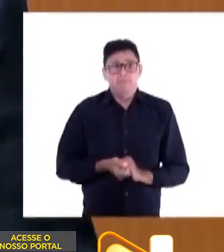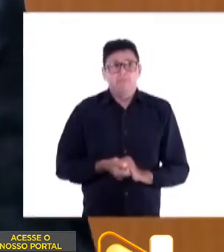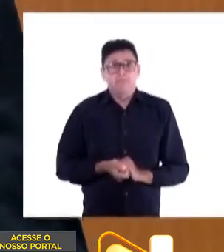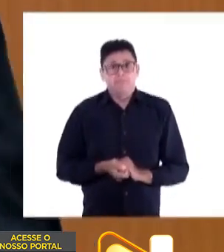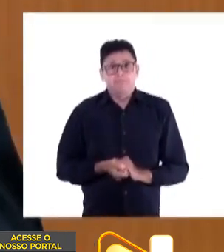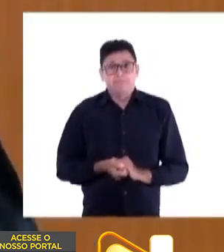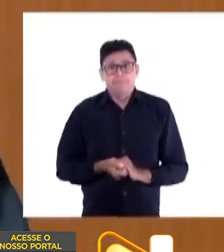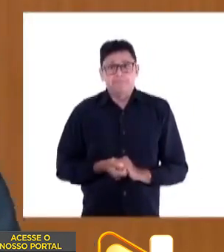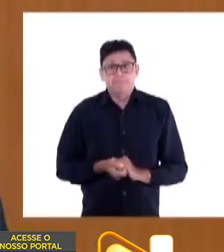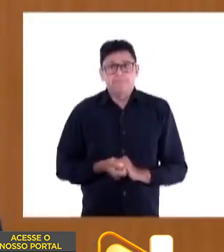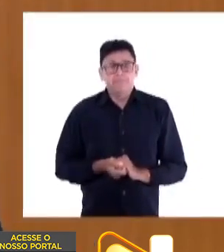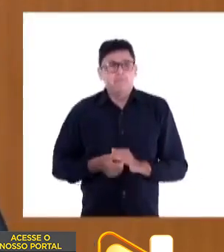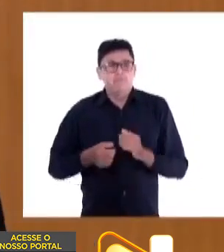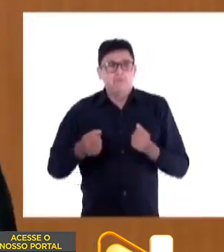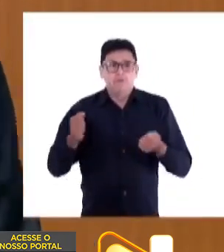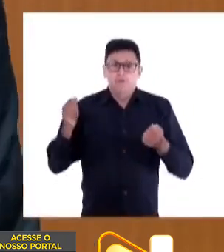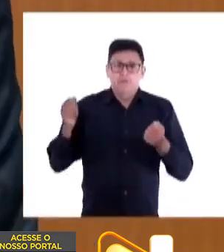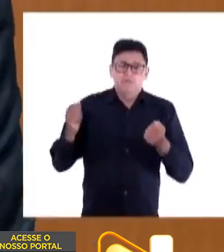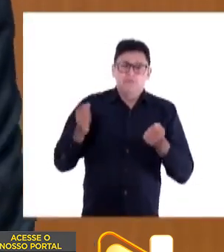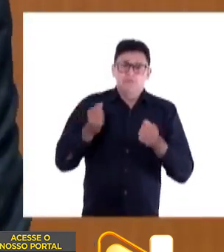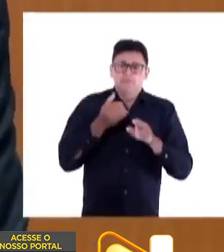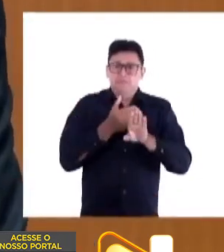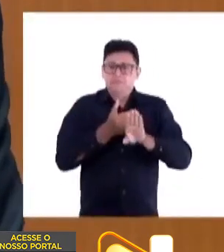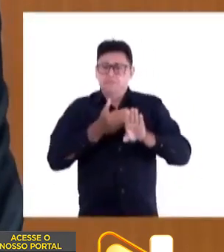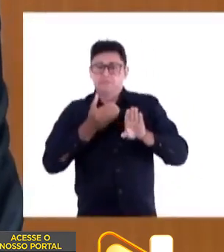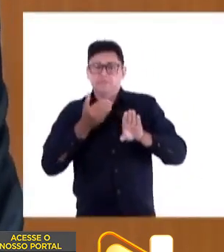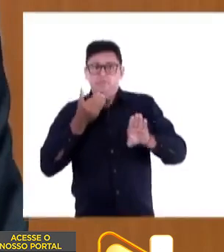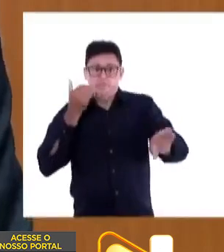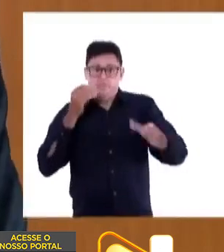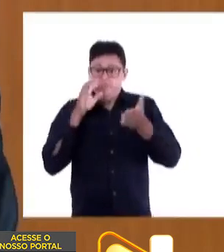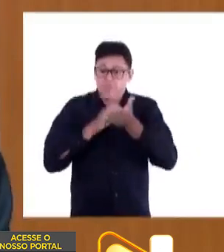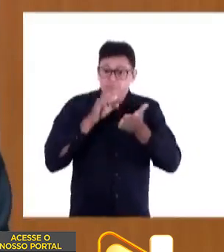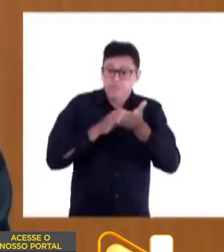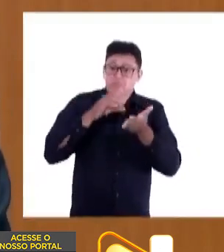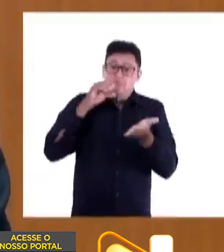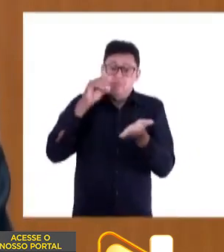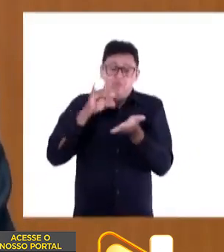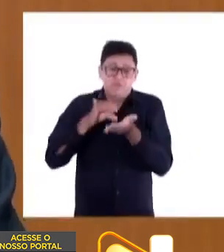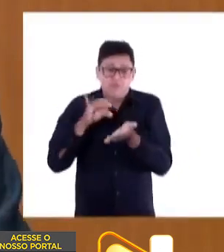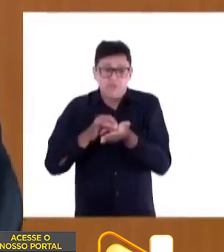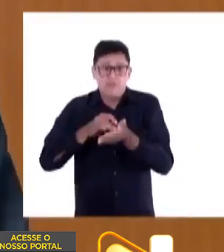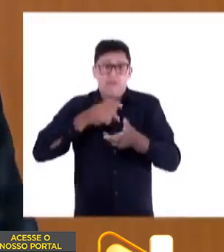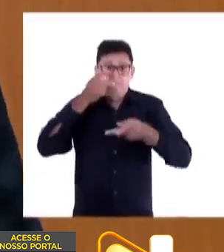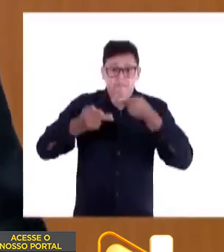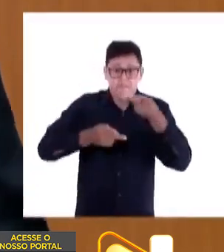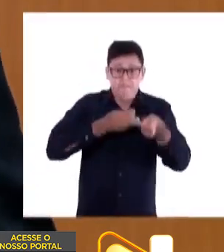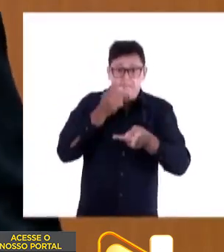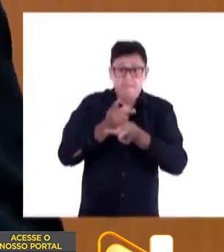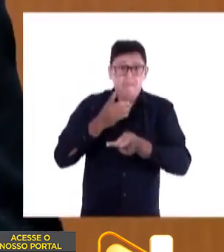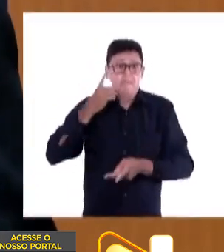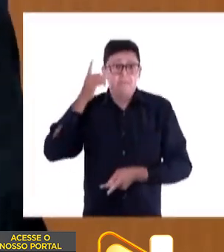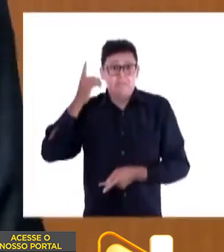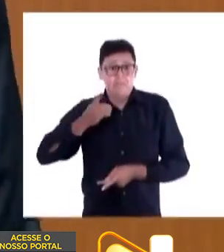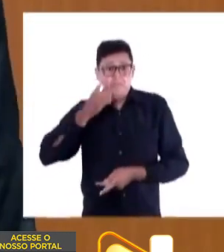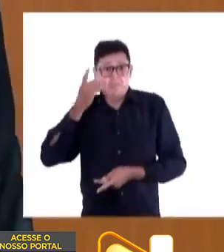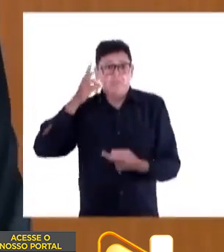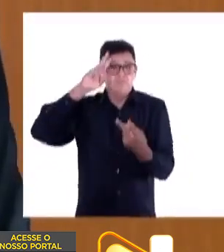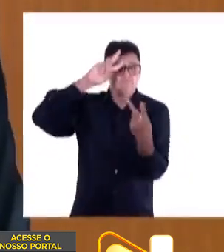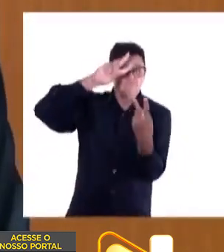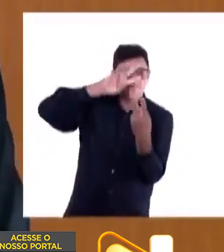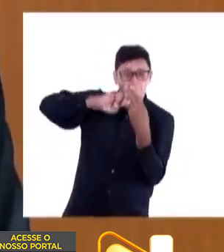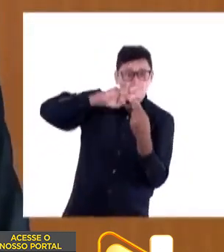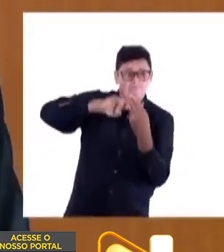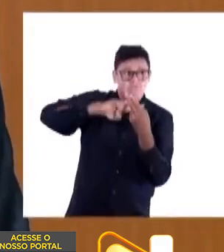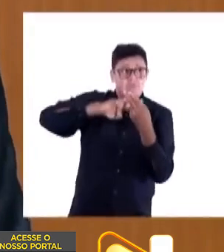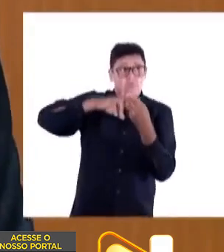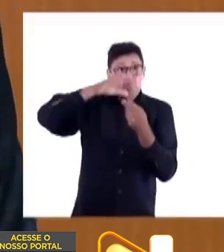Entre tantas coisas afastadas da verdade, ditas, o deputado, em razão da prisão de dois